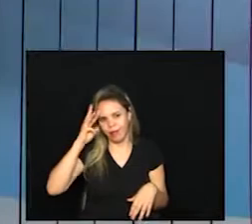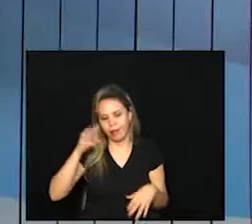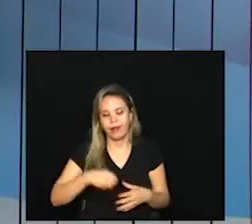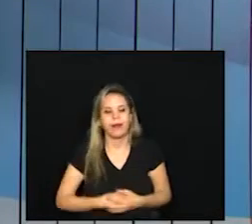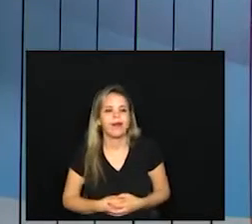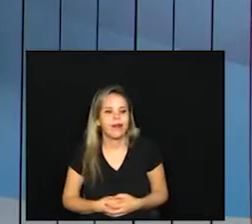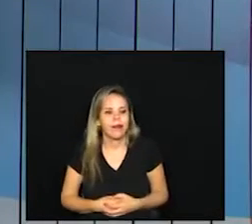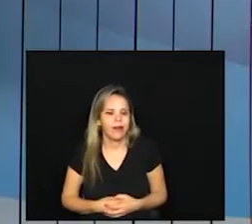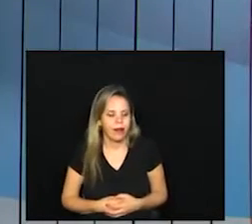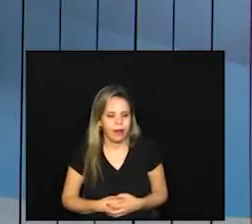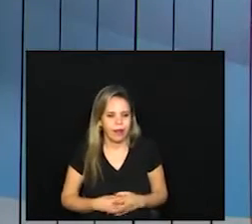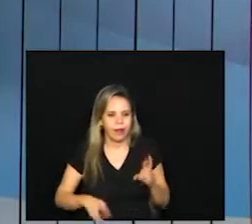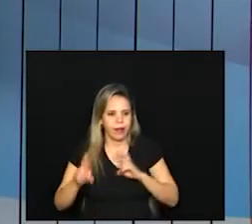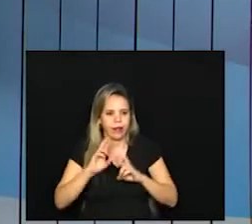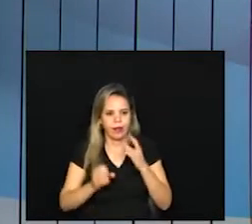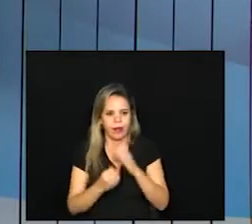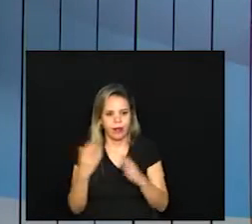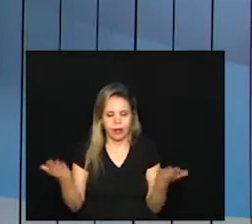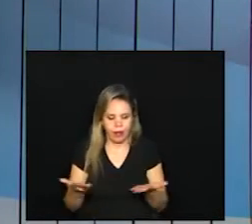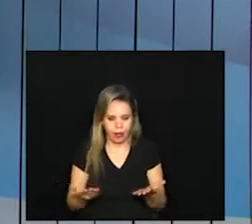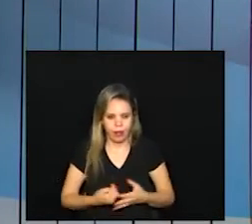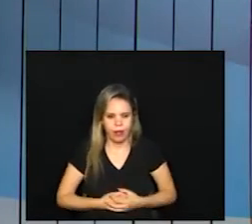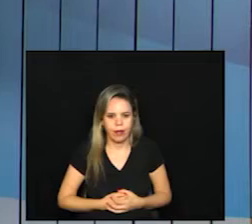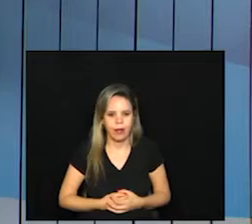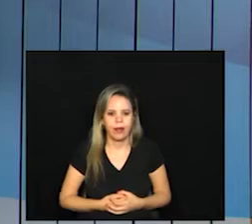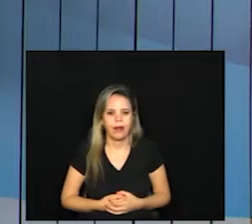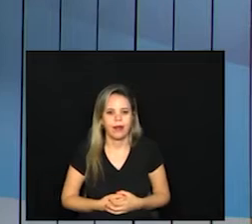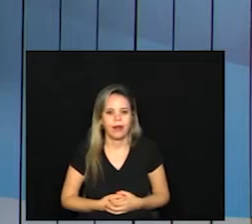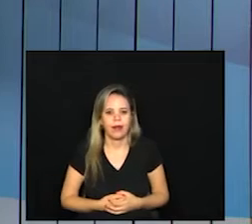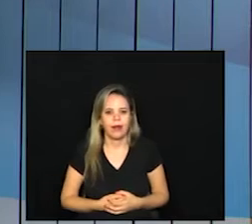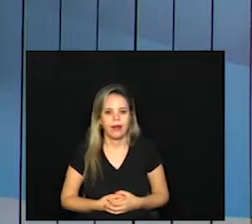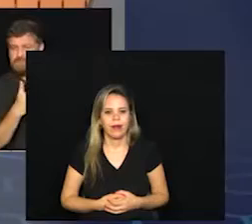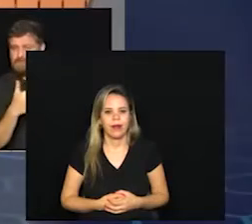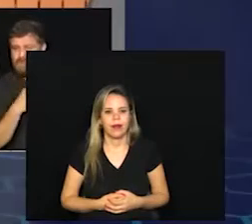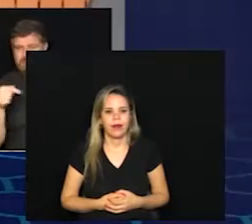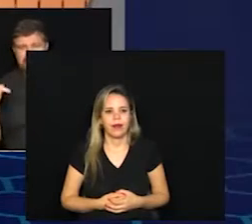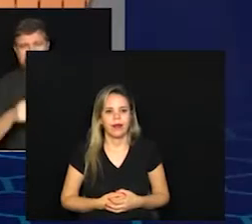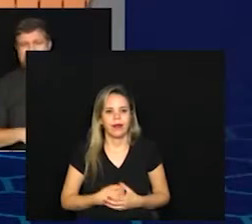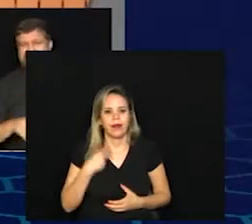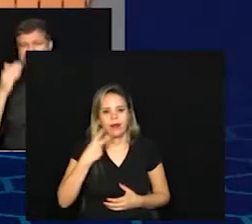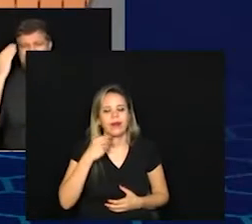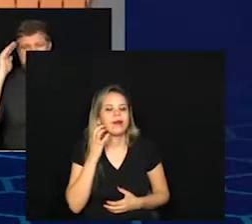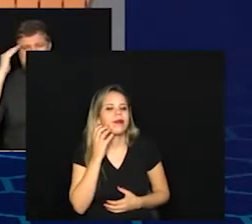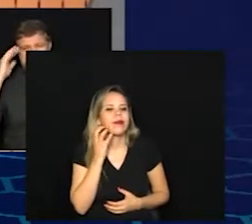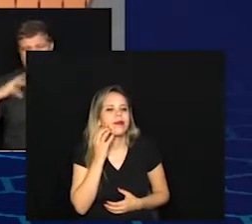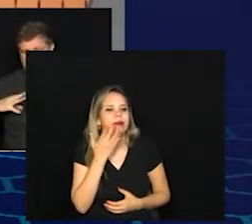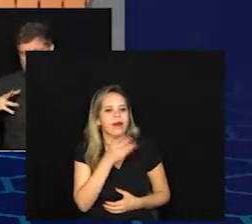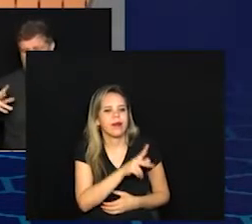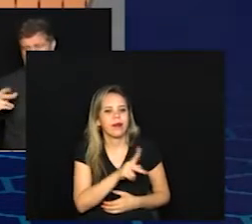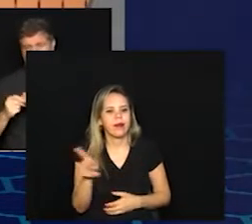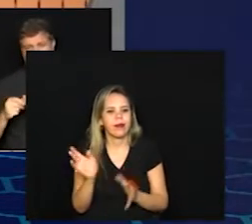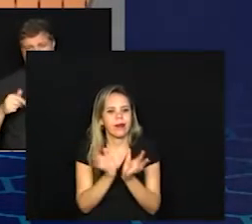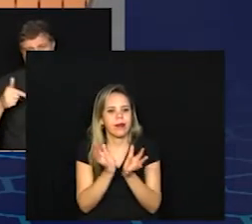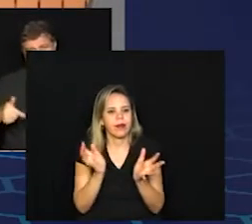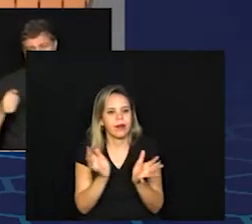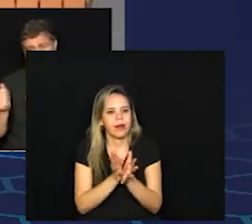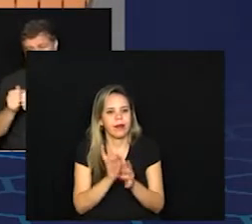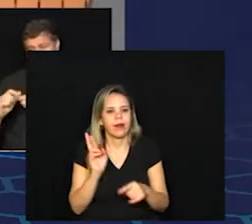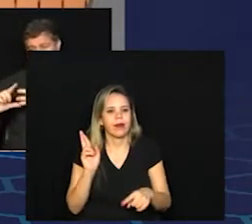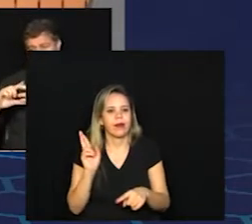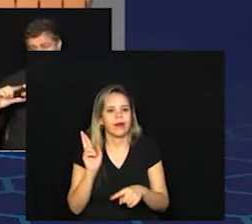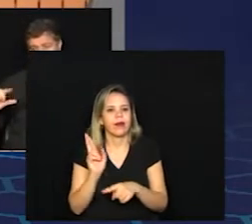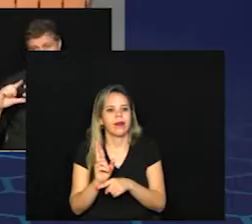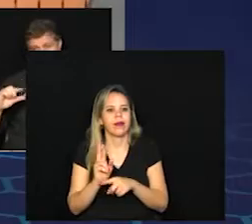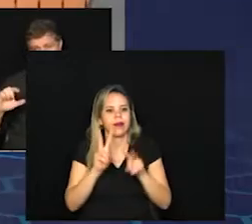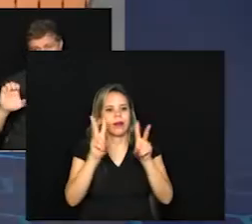terça-feira. Confira agora os destaques de hoje. Vereador Igor Diego, presidente da Comissão de